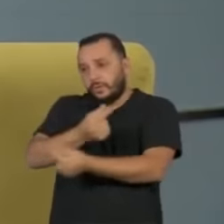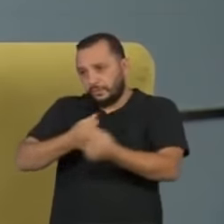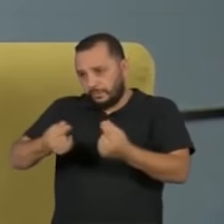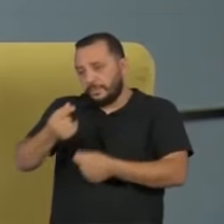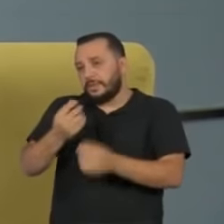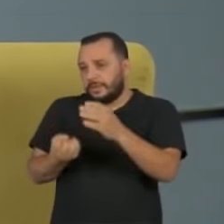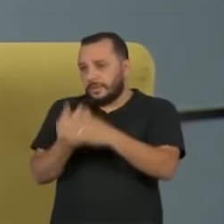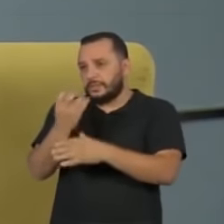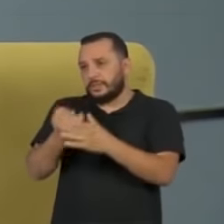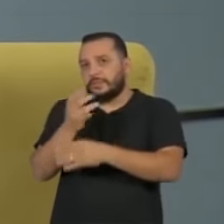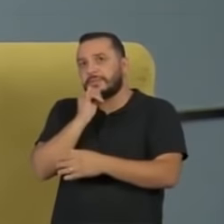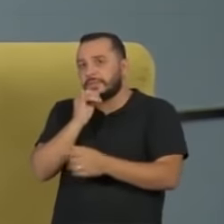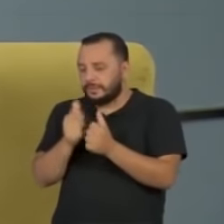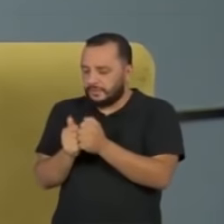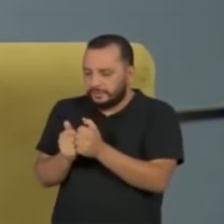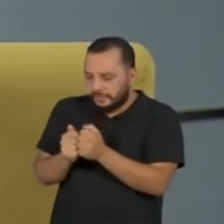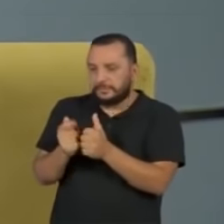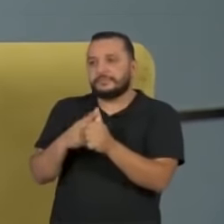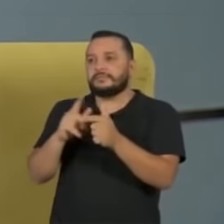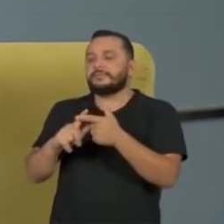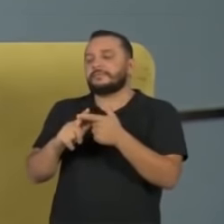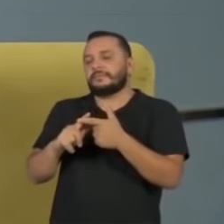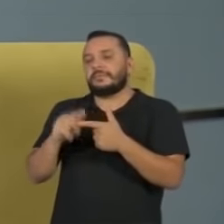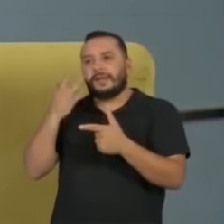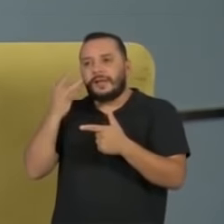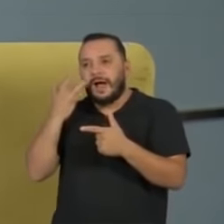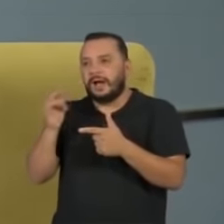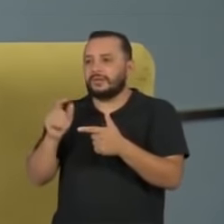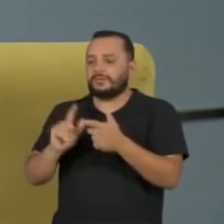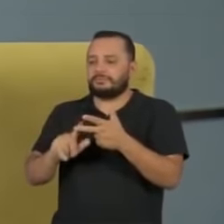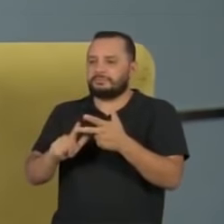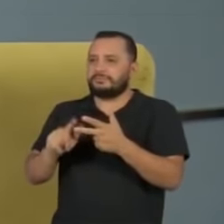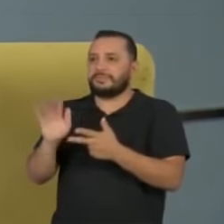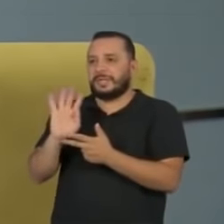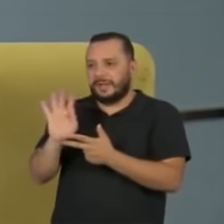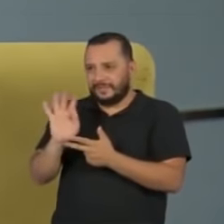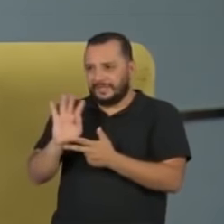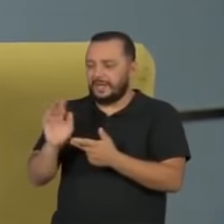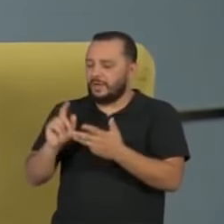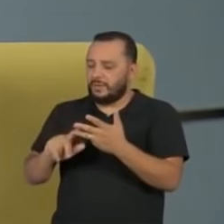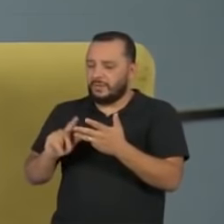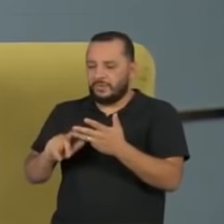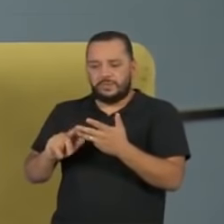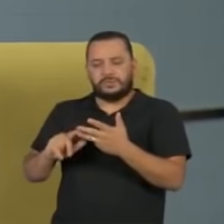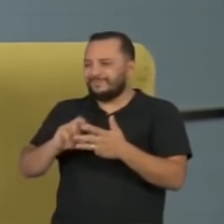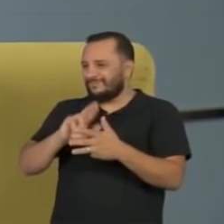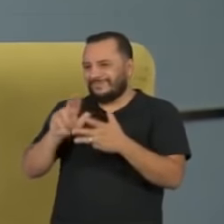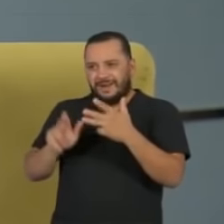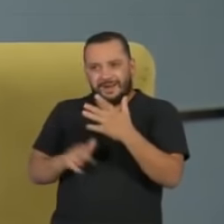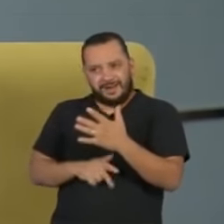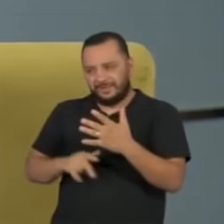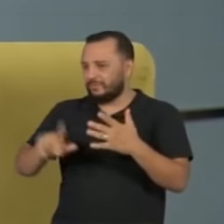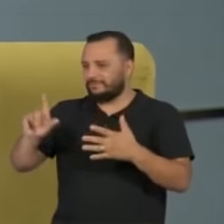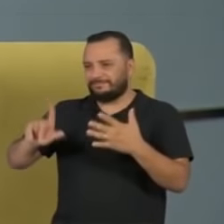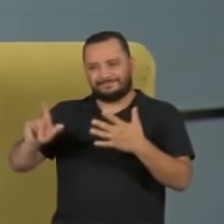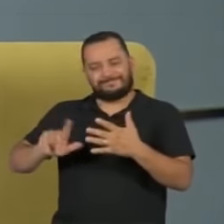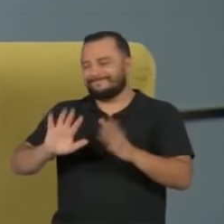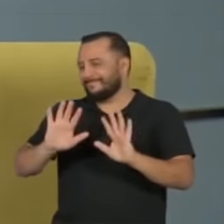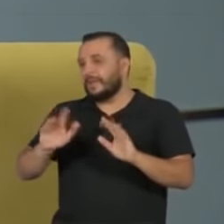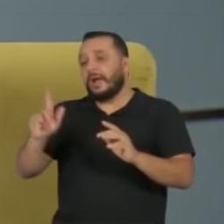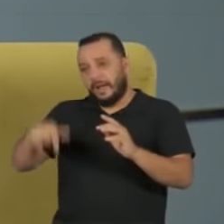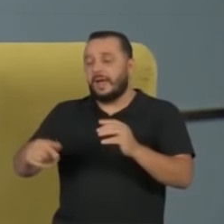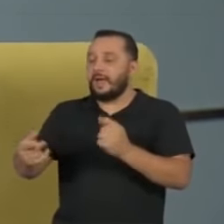economia criativa, é o teatro, a televisão, o rádio, são essas conversas. Isso se junta, então, a economia